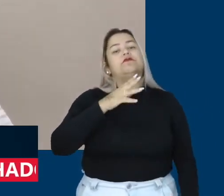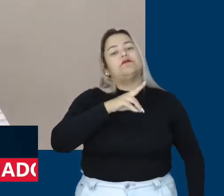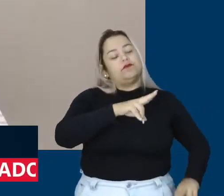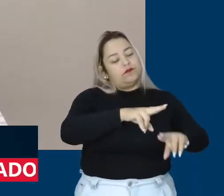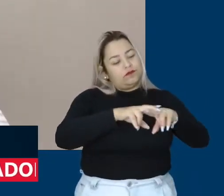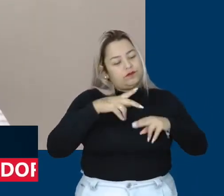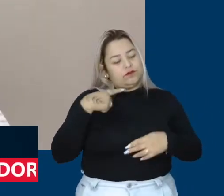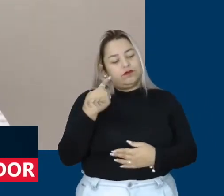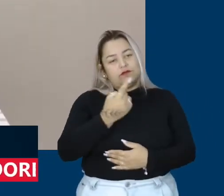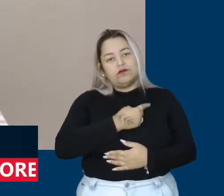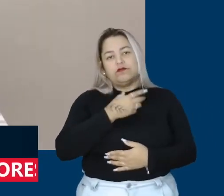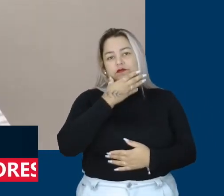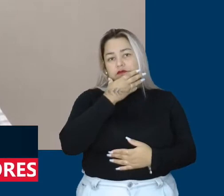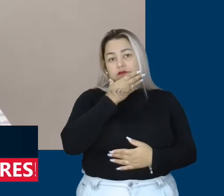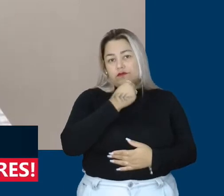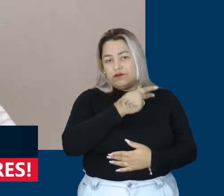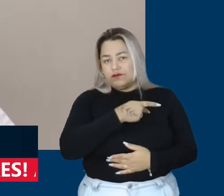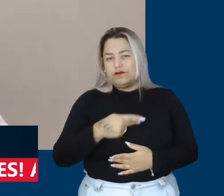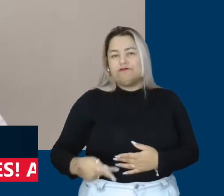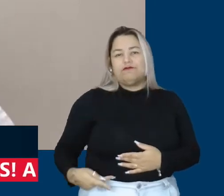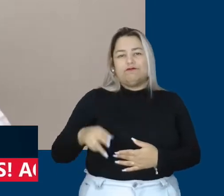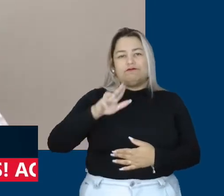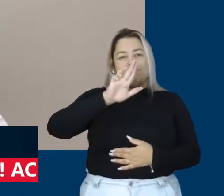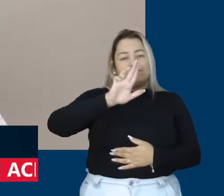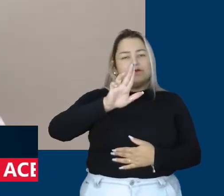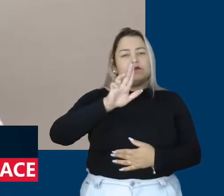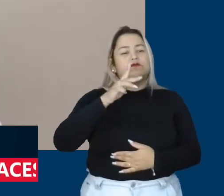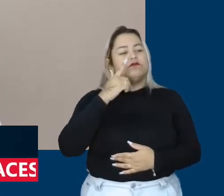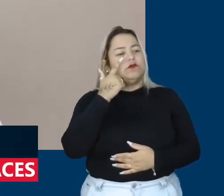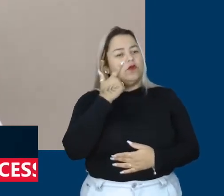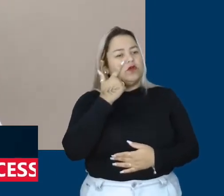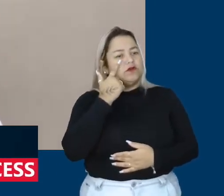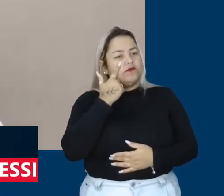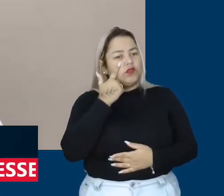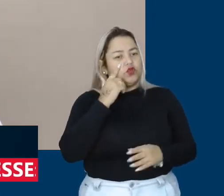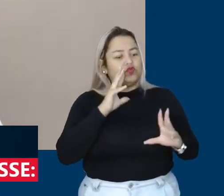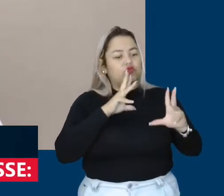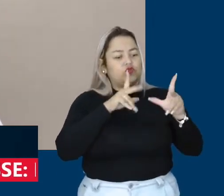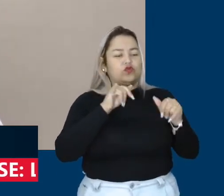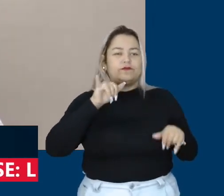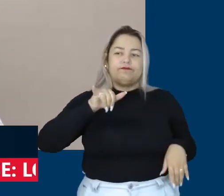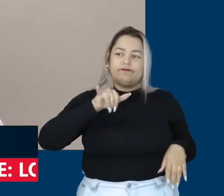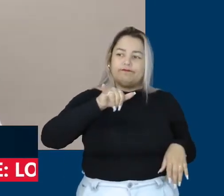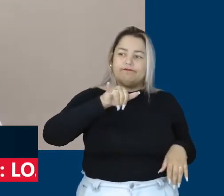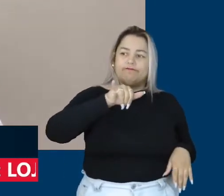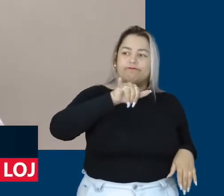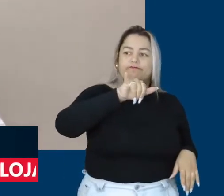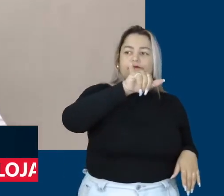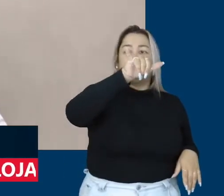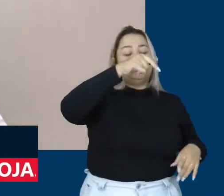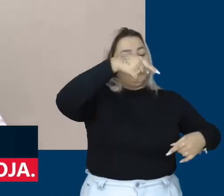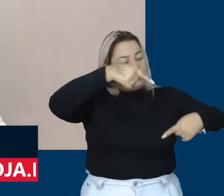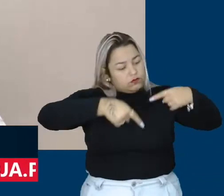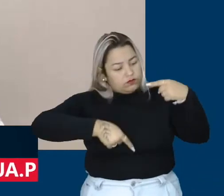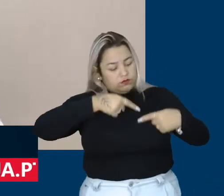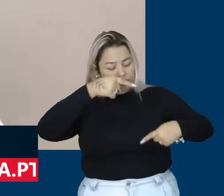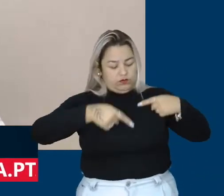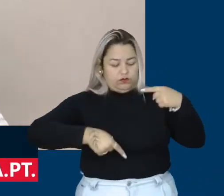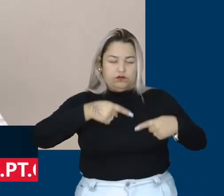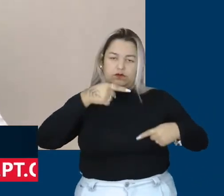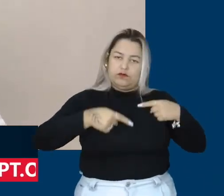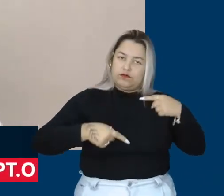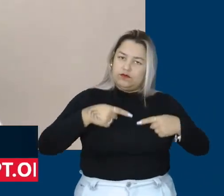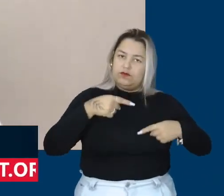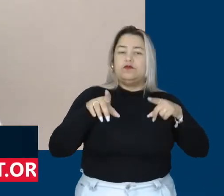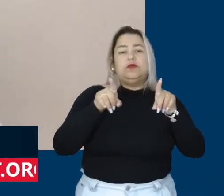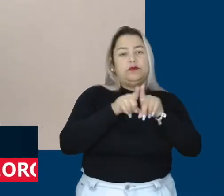Eu acho que o presidente Lula, se você prestar atenção, né, todas as viagens, né, todas as discussões, né, e os diálogos